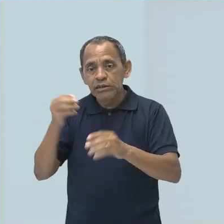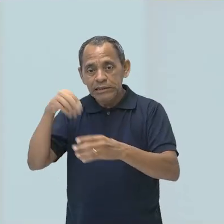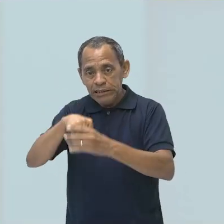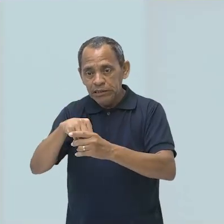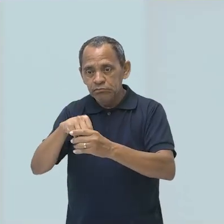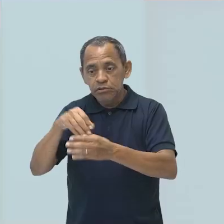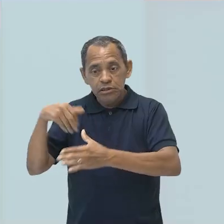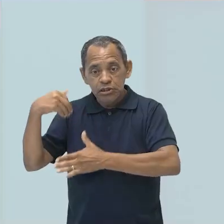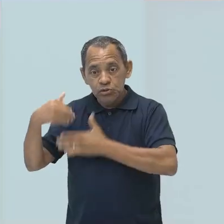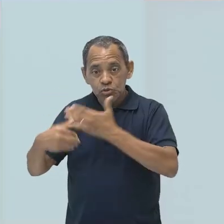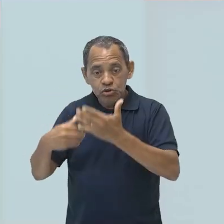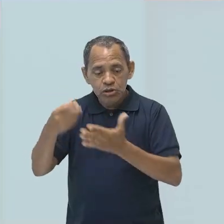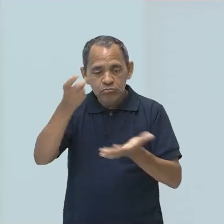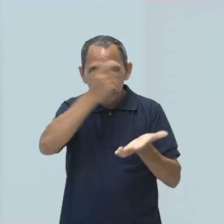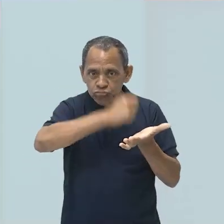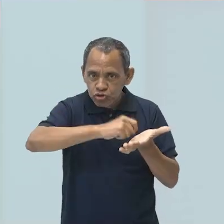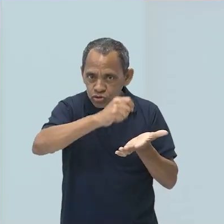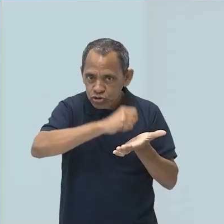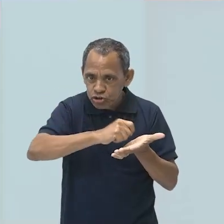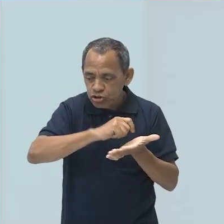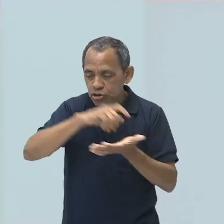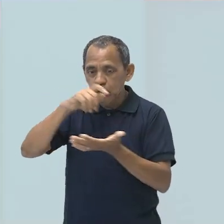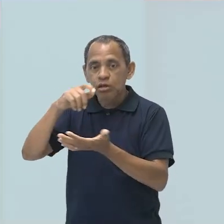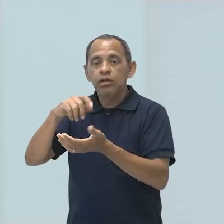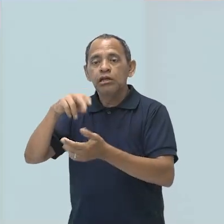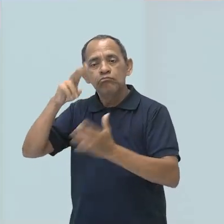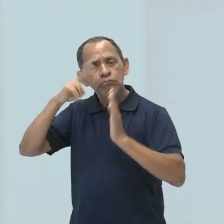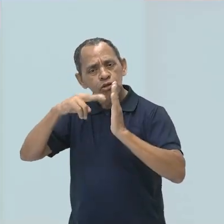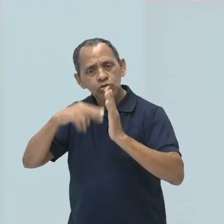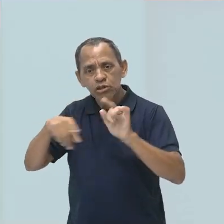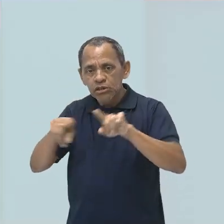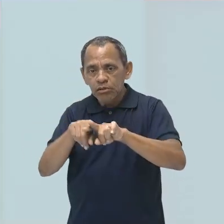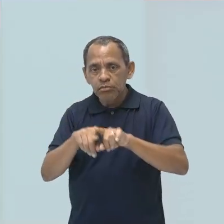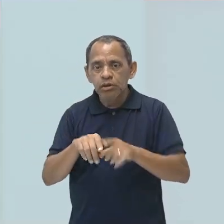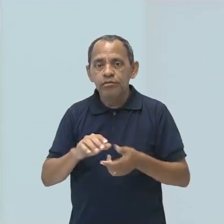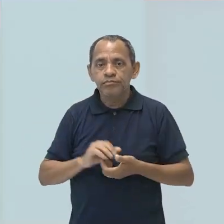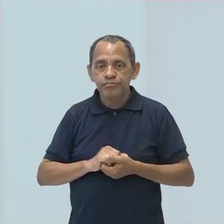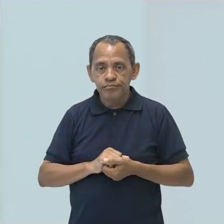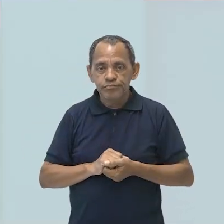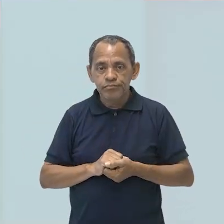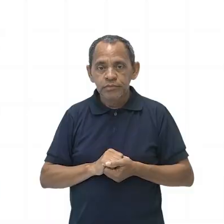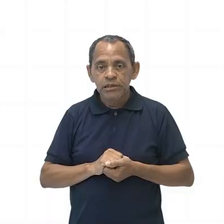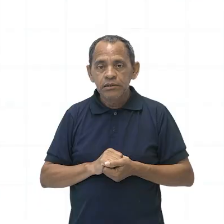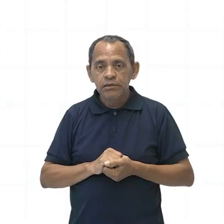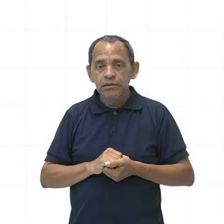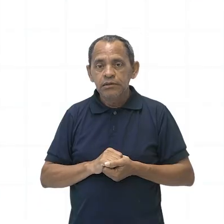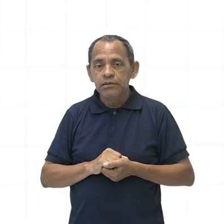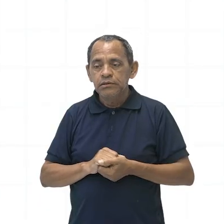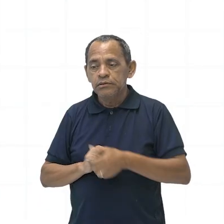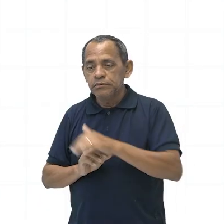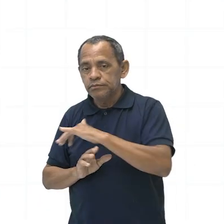processo tanto de escrita de uma crônica como de leitura de uma crônica e sua análise. Então, olhem só.